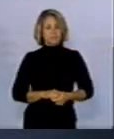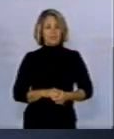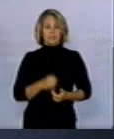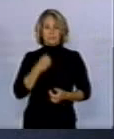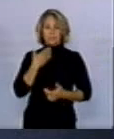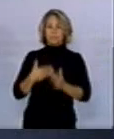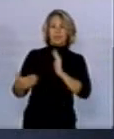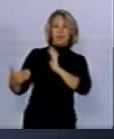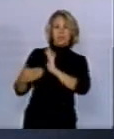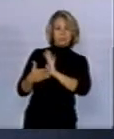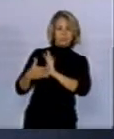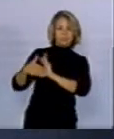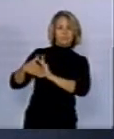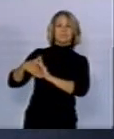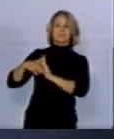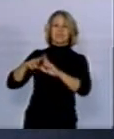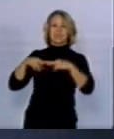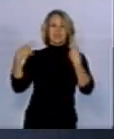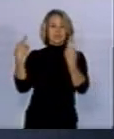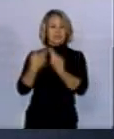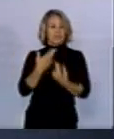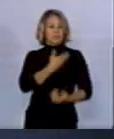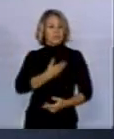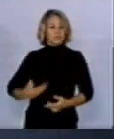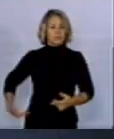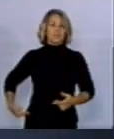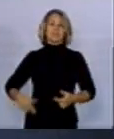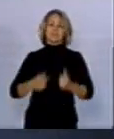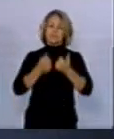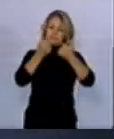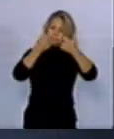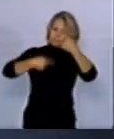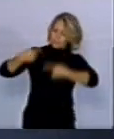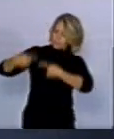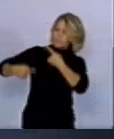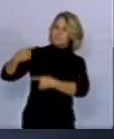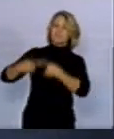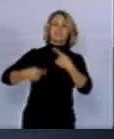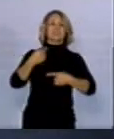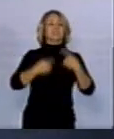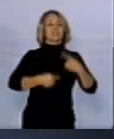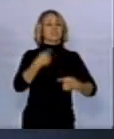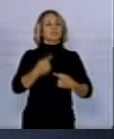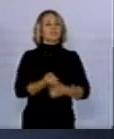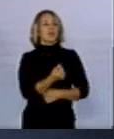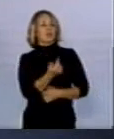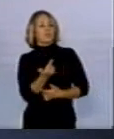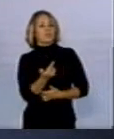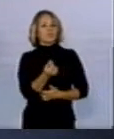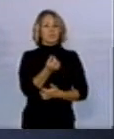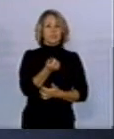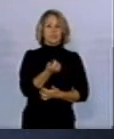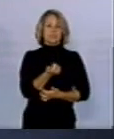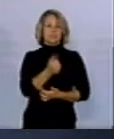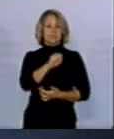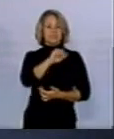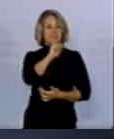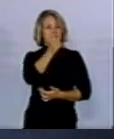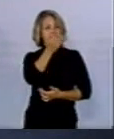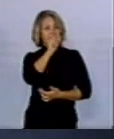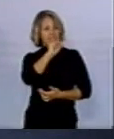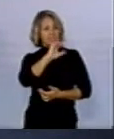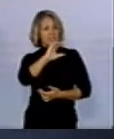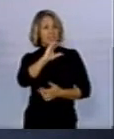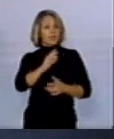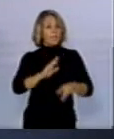Bom, na última audiência pública, esse quadrinho foi amplamente debatido, né, a cadeia de valor do SEAC. O que importa mencionar